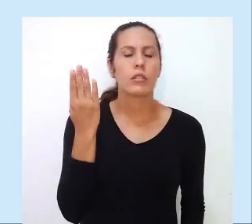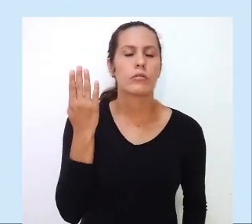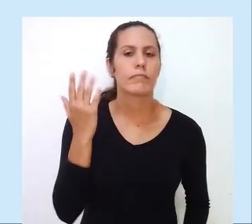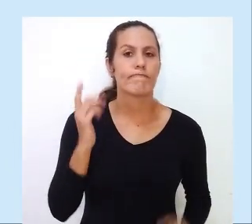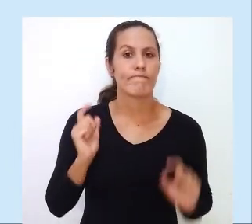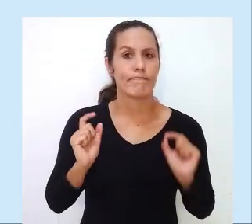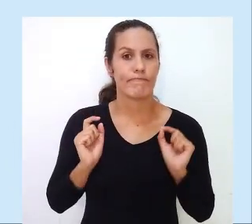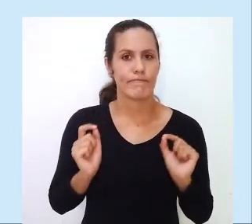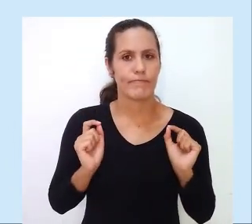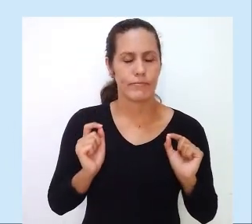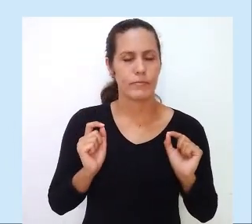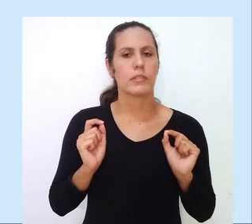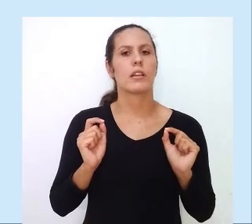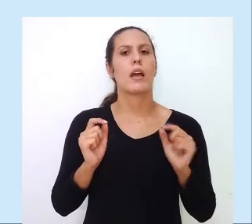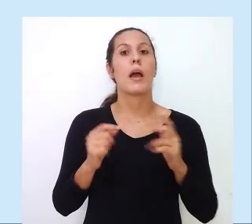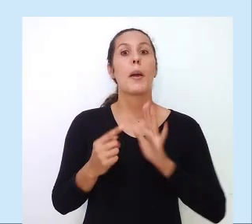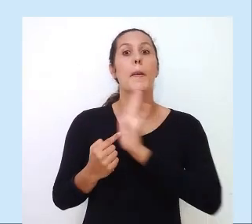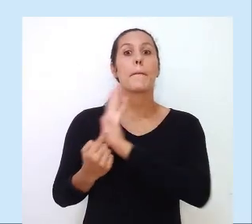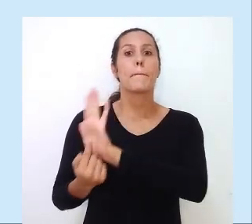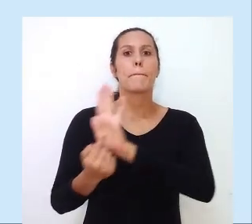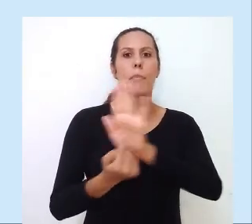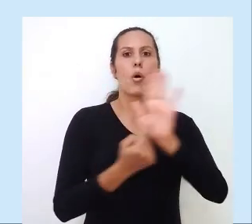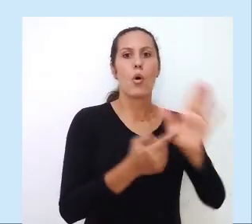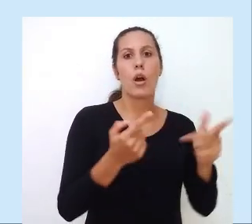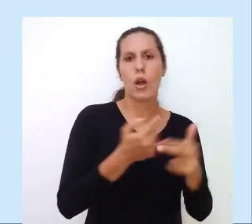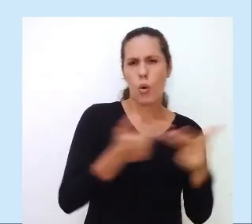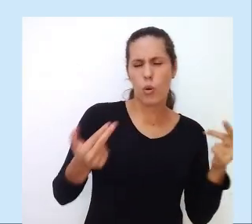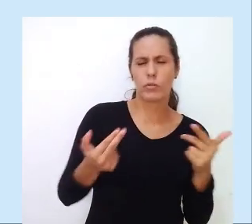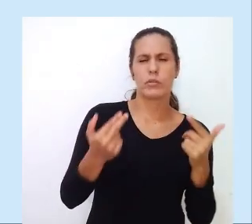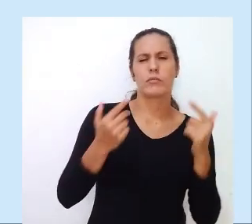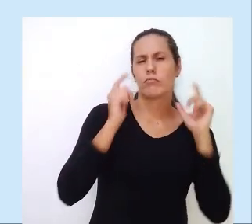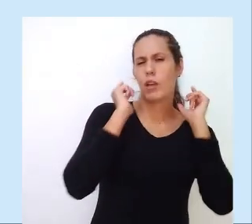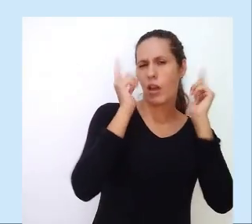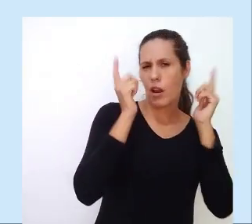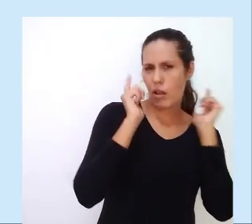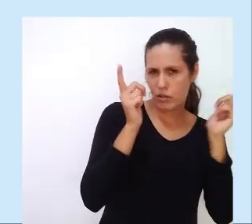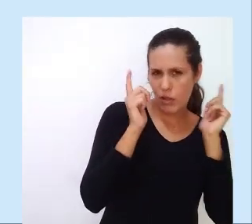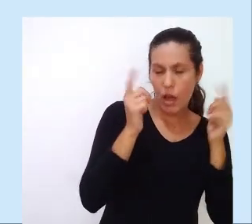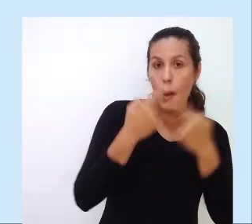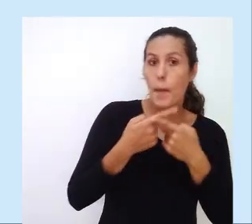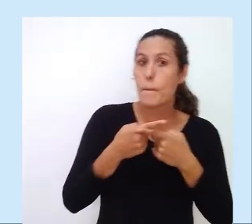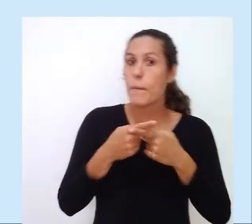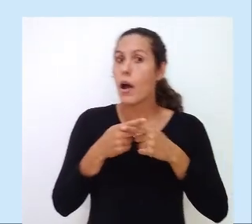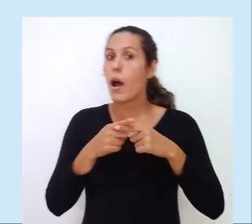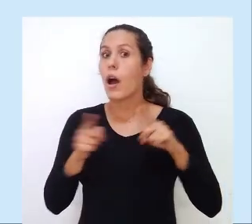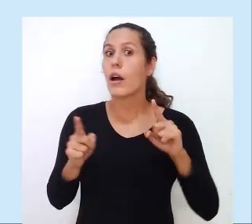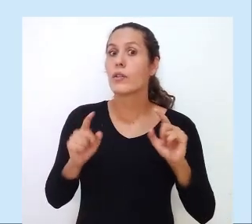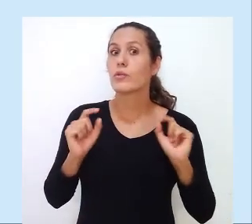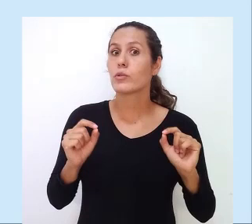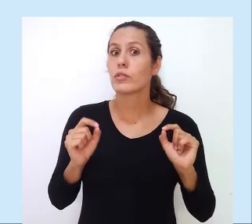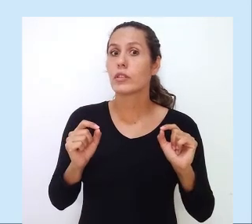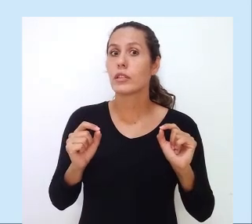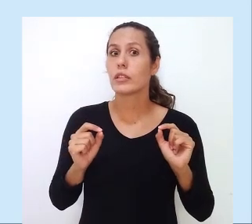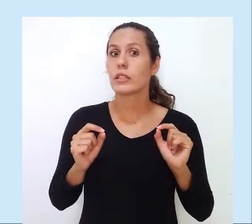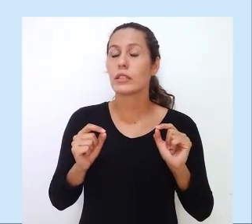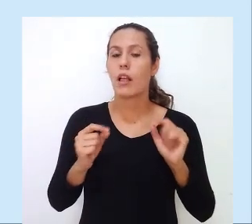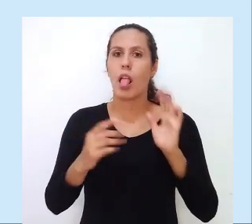A farsa mostra situações cômicas, situações engraçadas, mas de